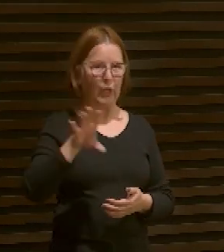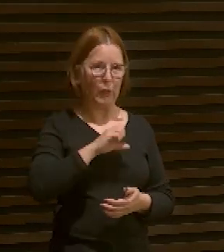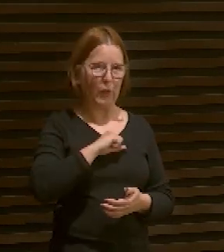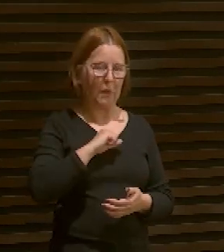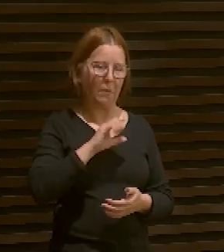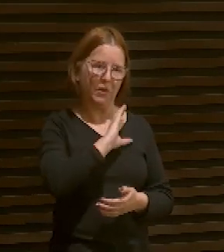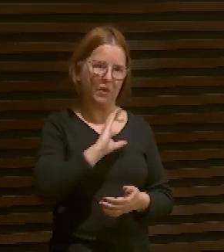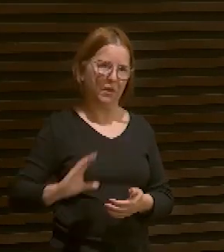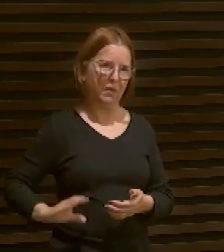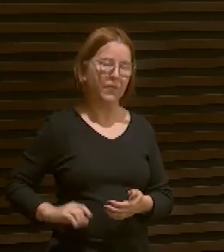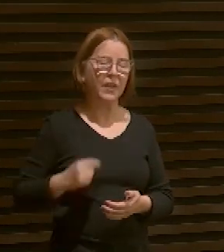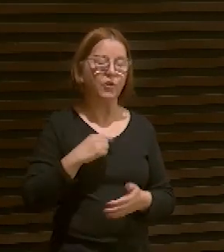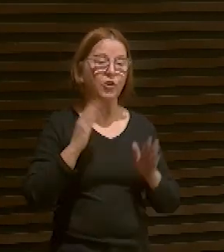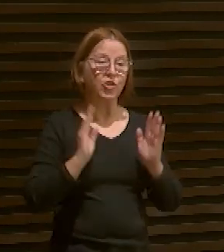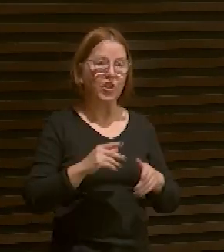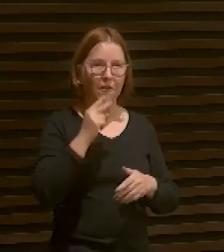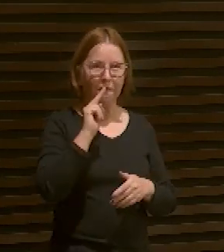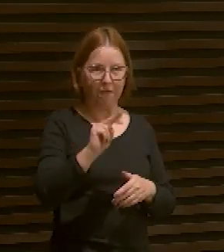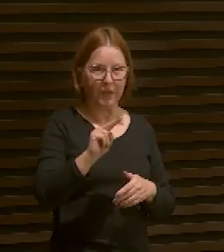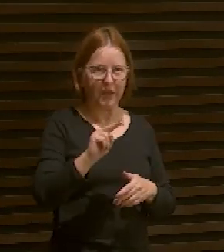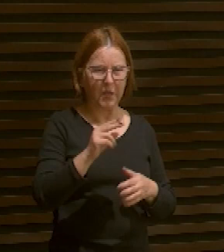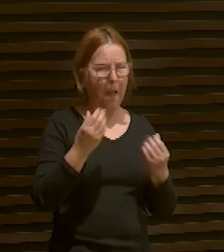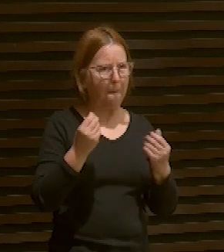Como eu já vi muitos irmãos falarem assim, eu,